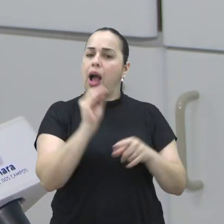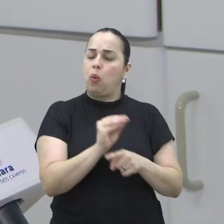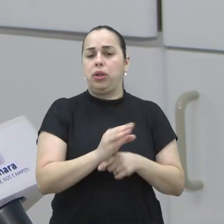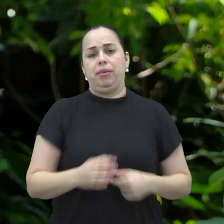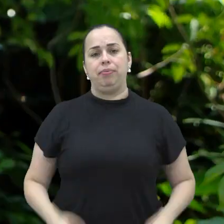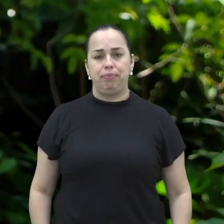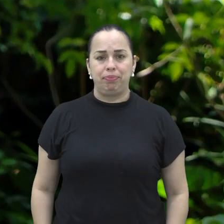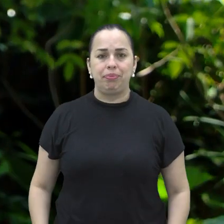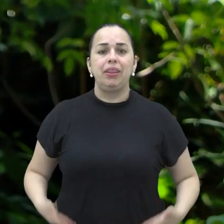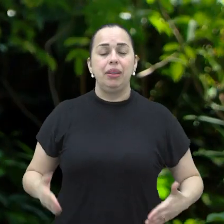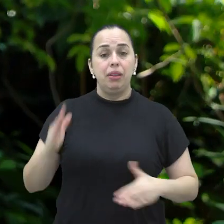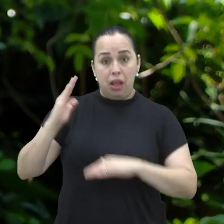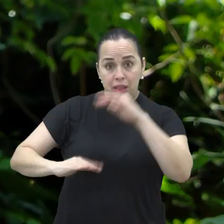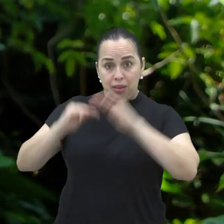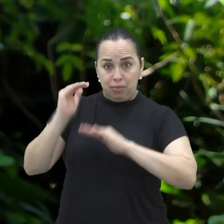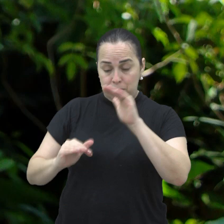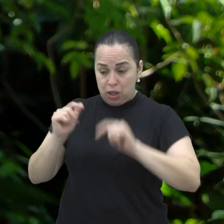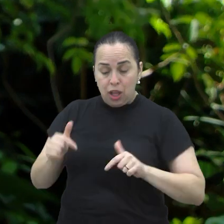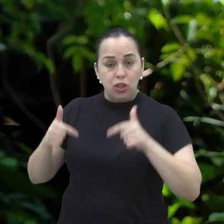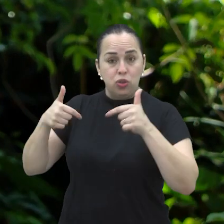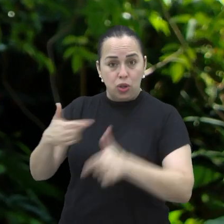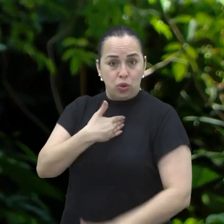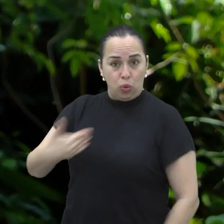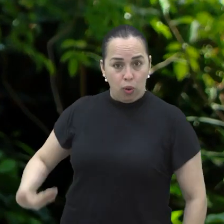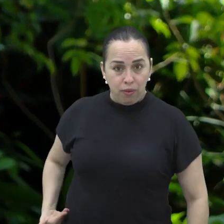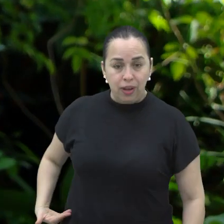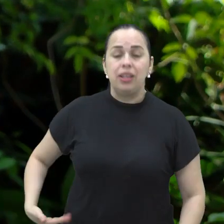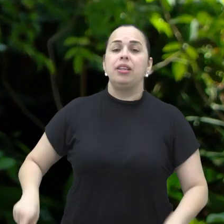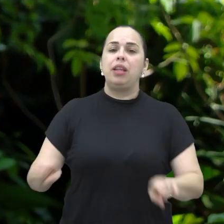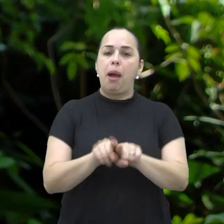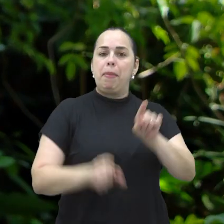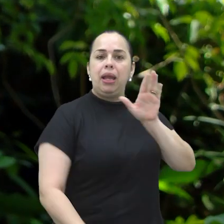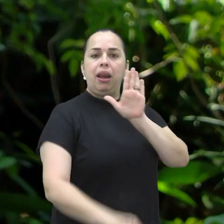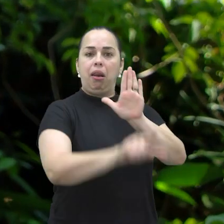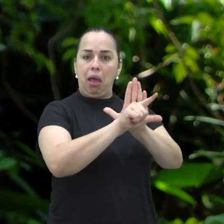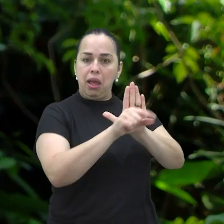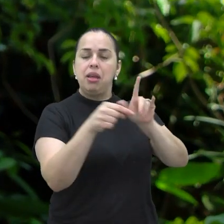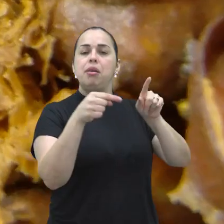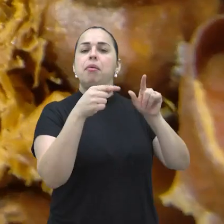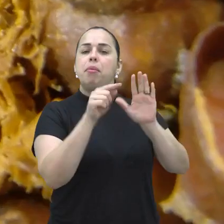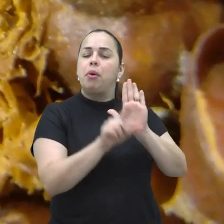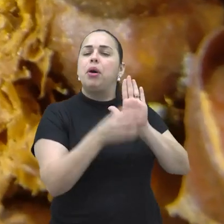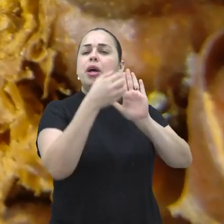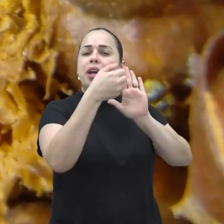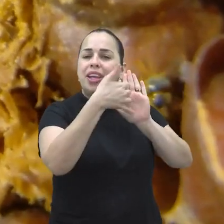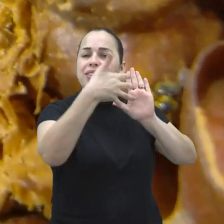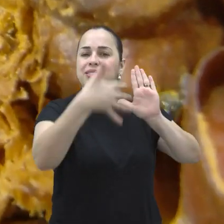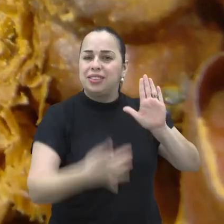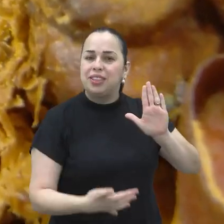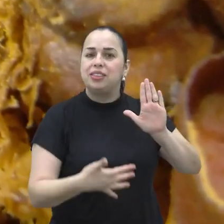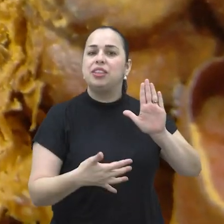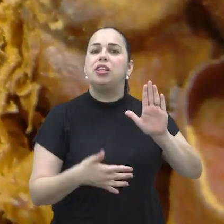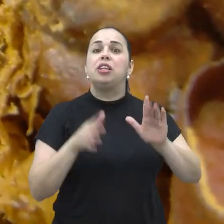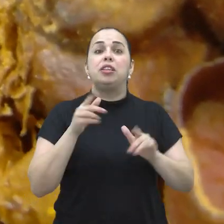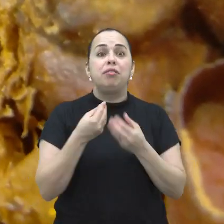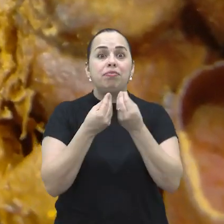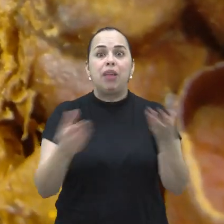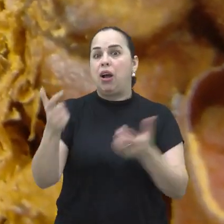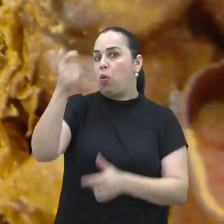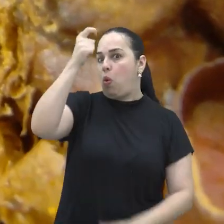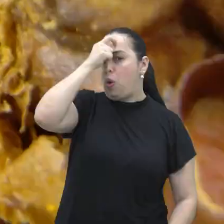de abelhas. Além de ações práticas para resgatar e cuidar das abelhas sem ferrão, o projeto também prevê ações